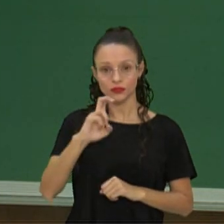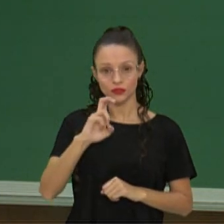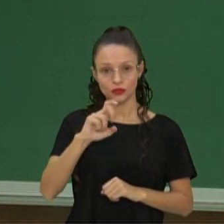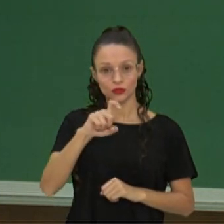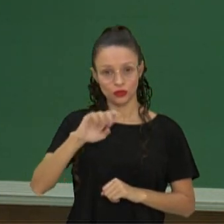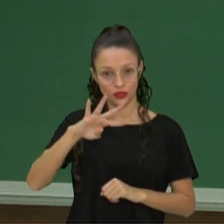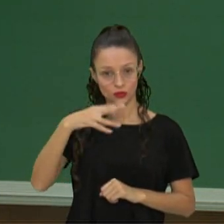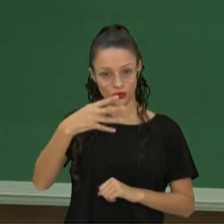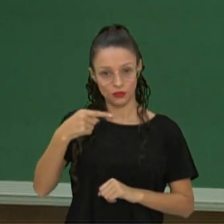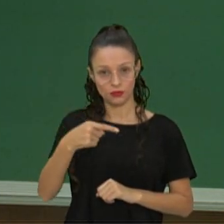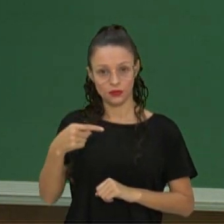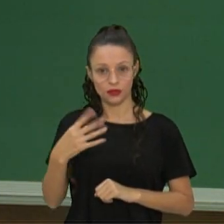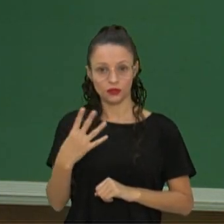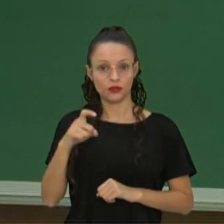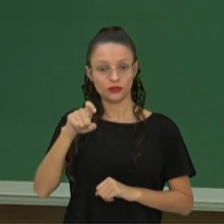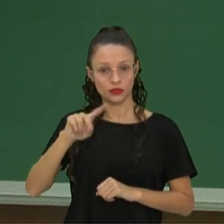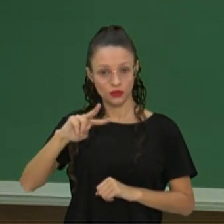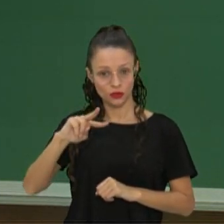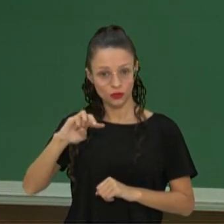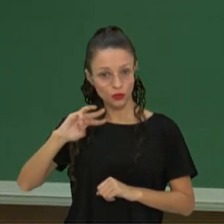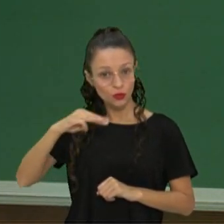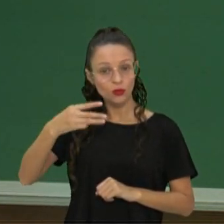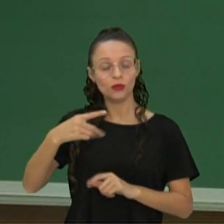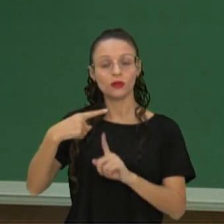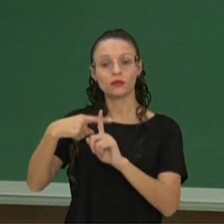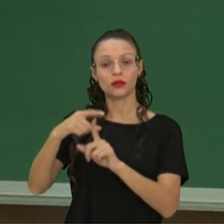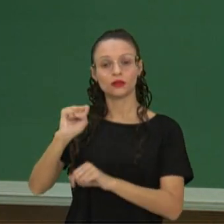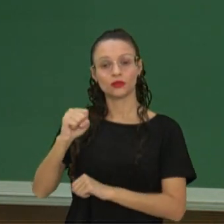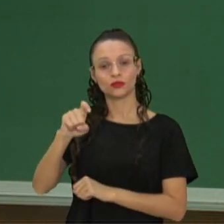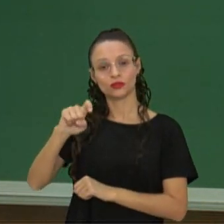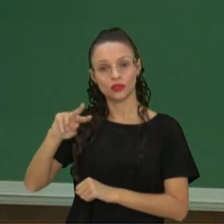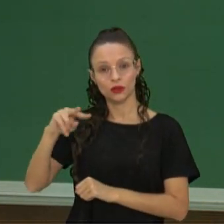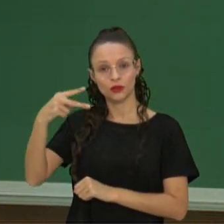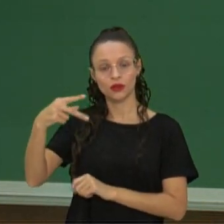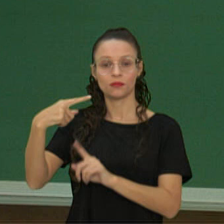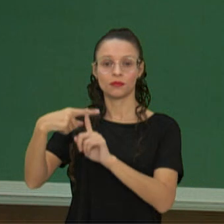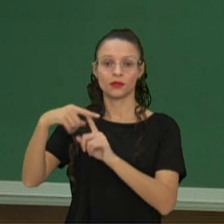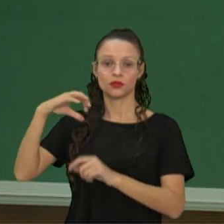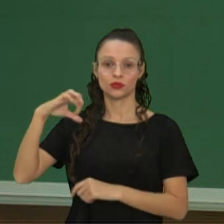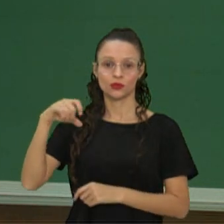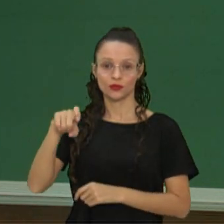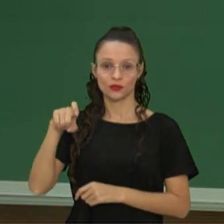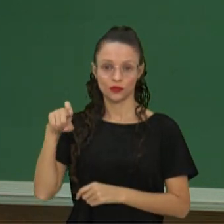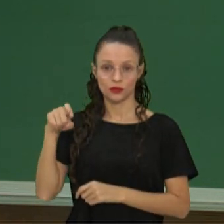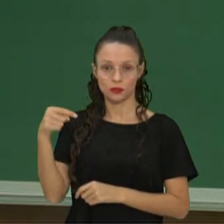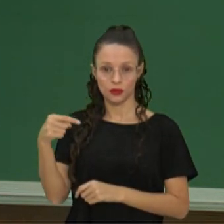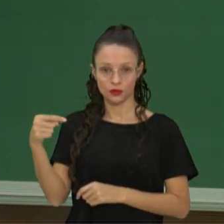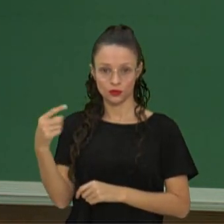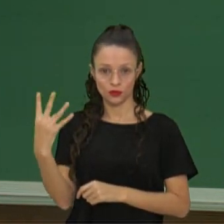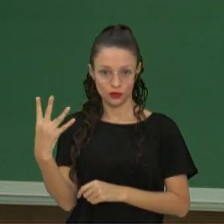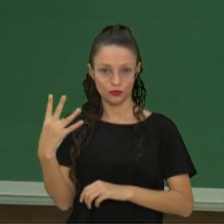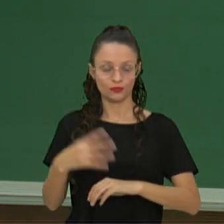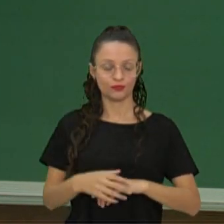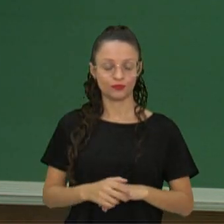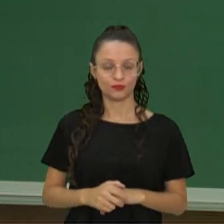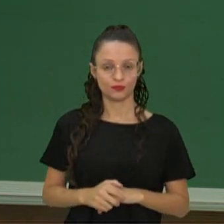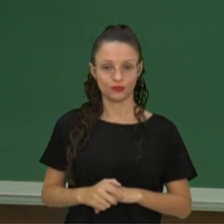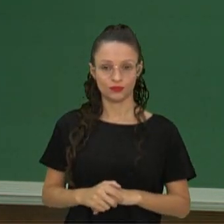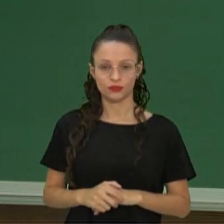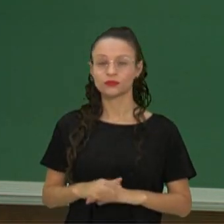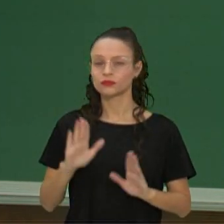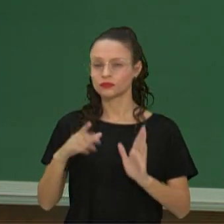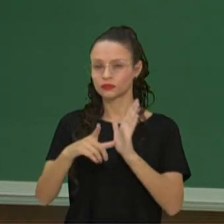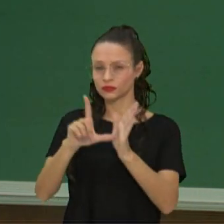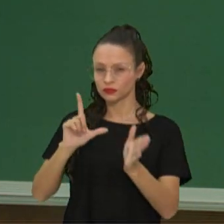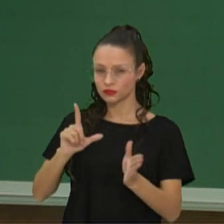quarta menos 4x ao cubo mais 8x ao quadrado mais 9x menos 4. Antes